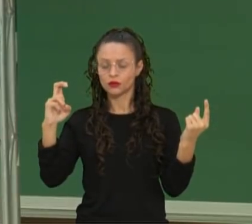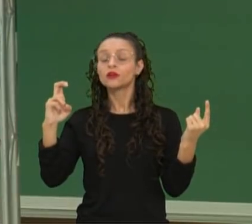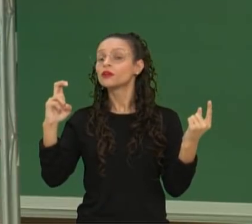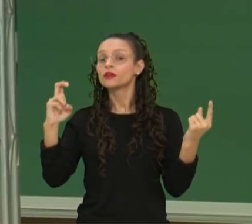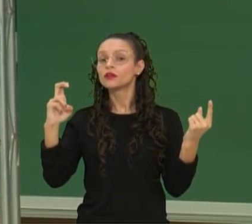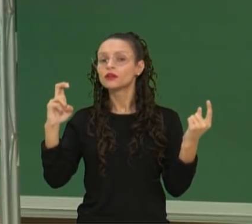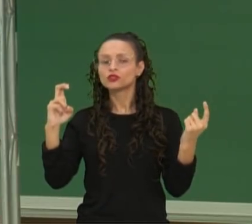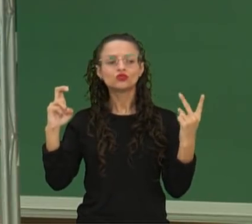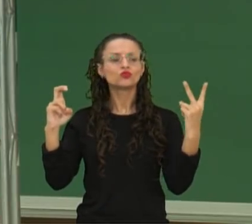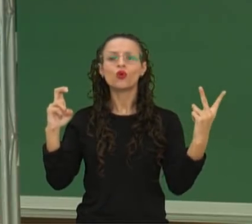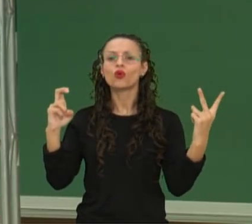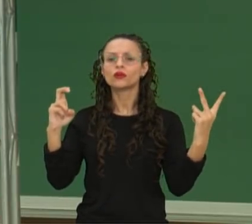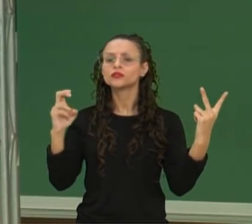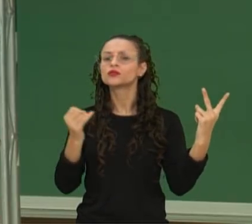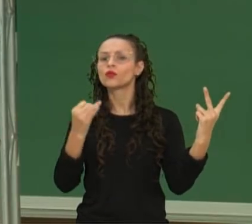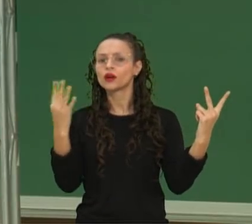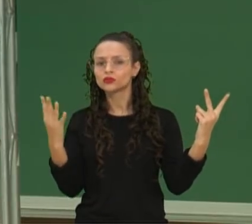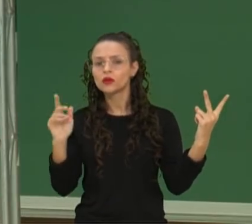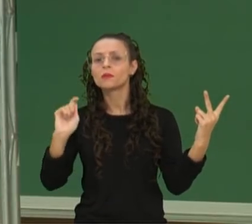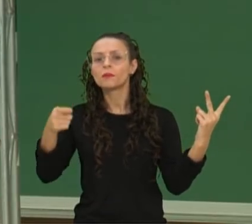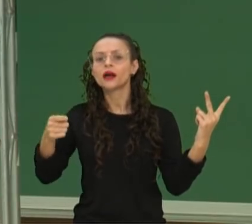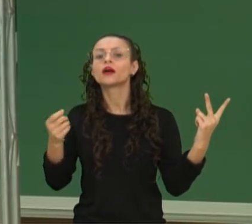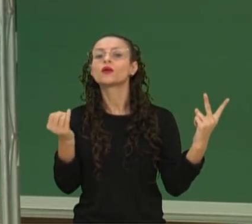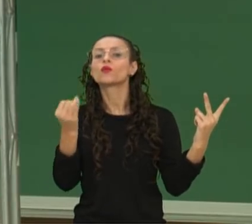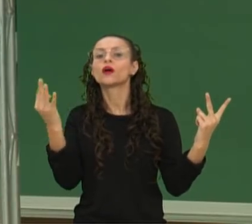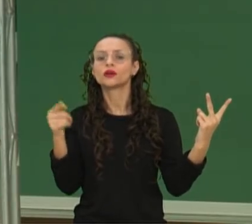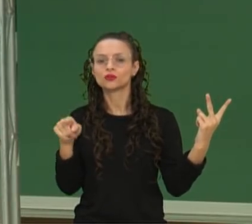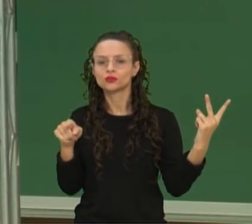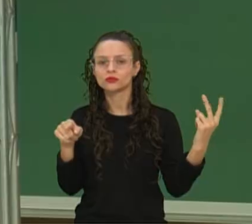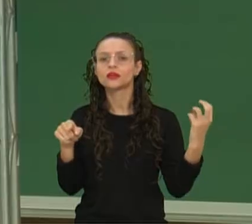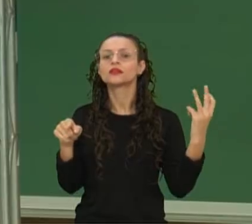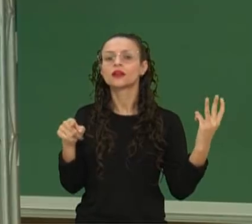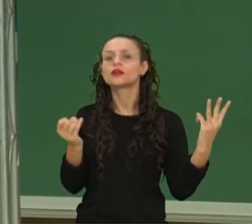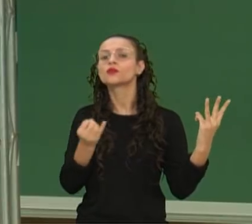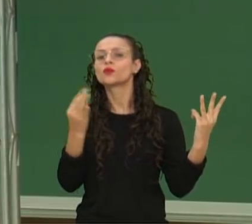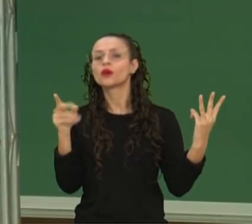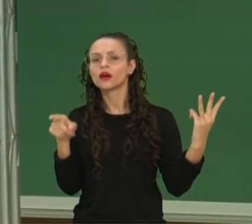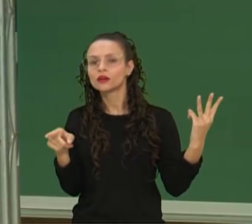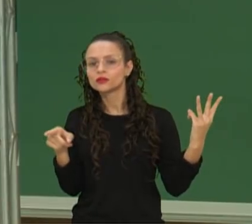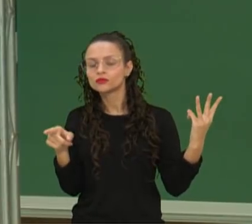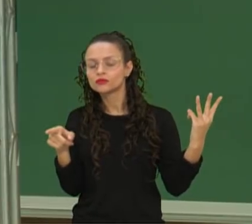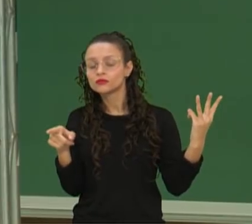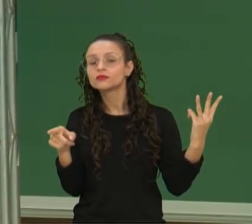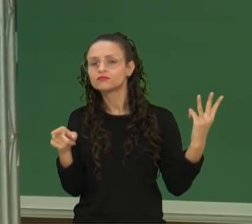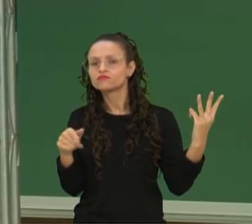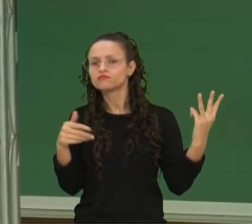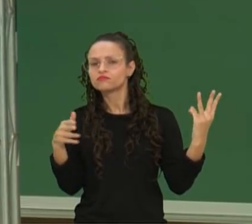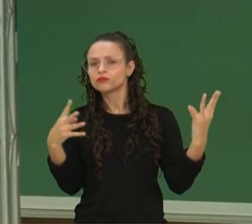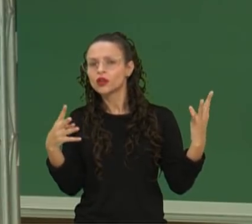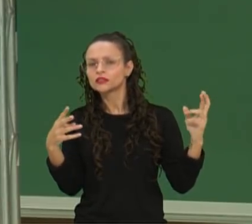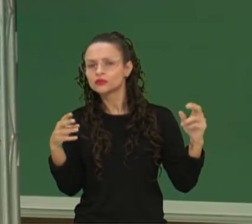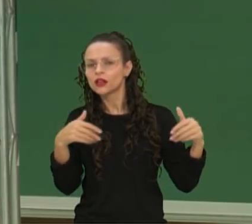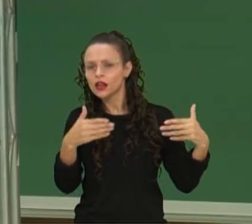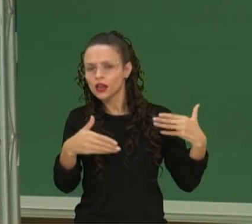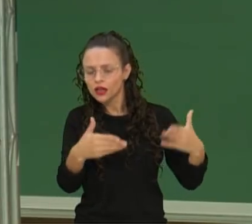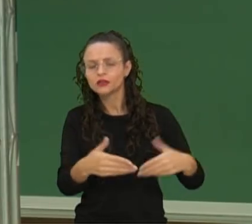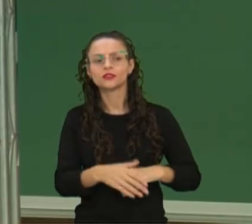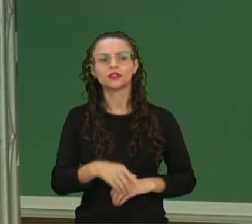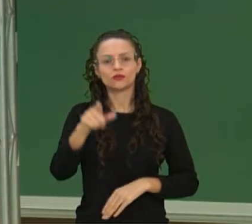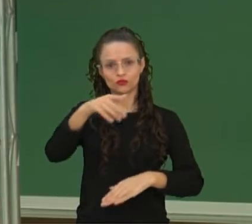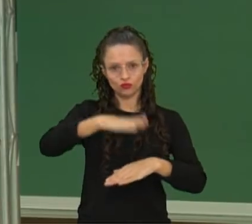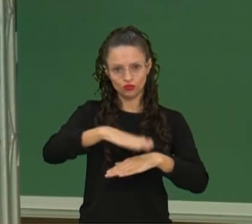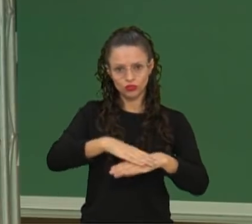eu compro 2 desse produto, vou pagar quanto? Se eu compro 3, vou pagar quanto? E assim por diante. Complete